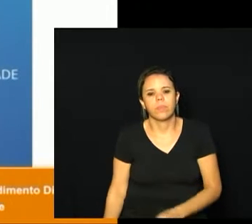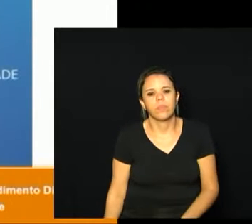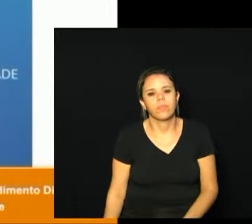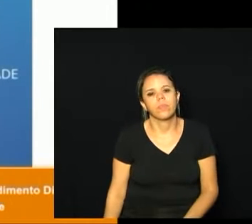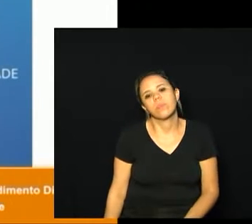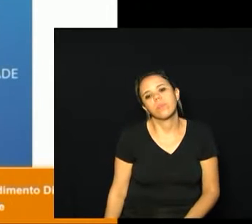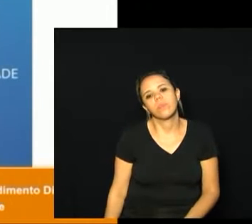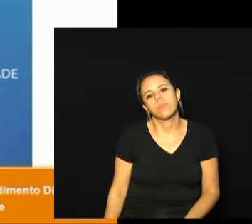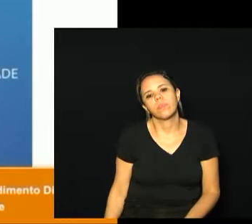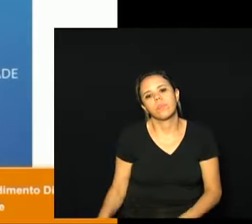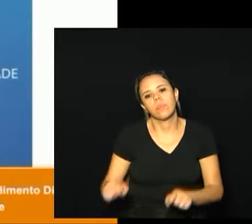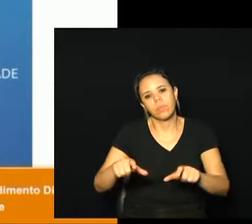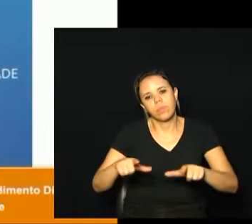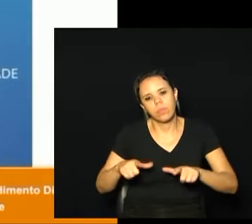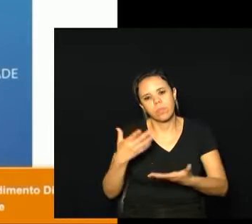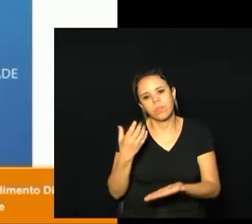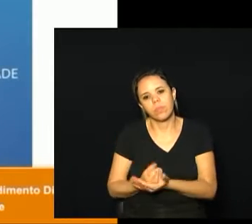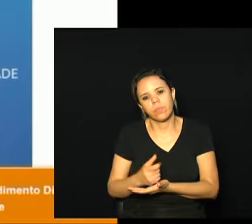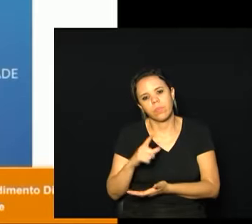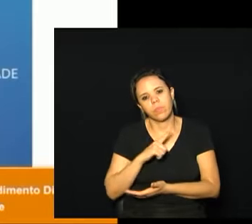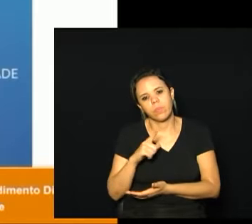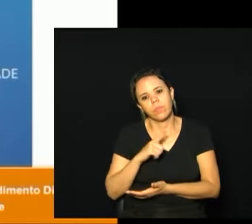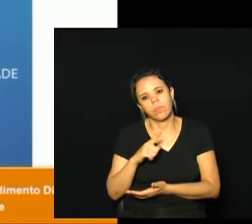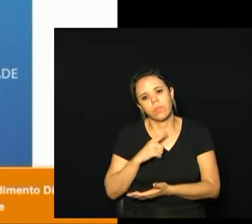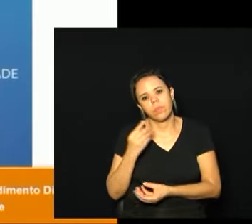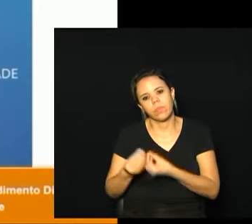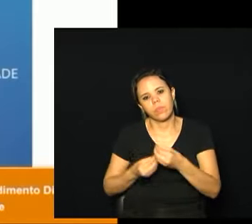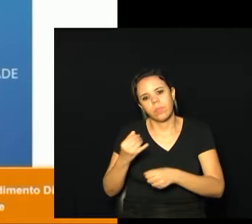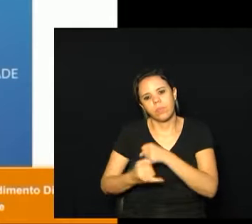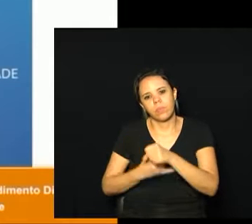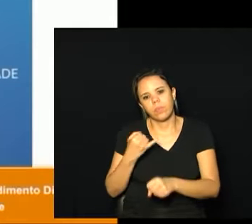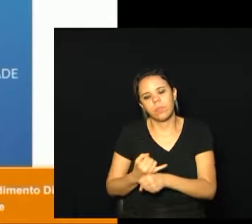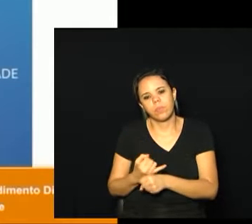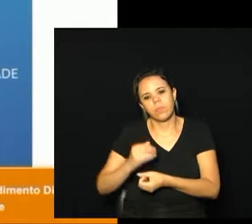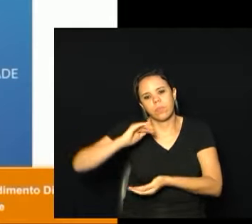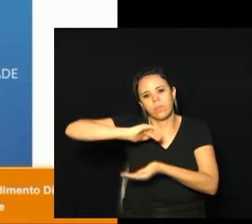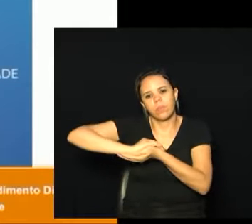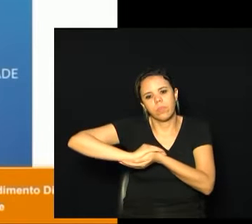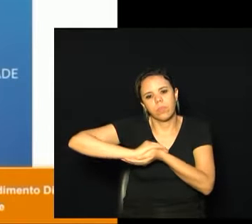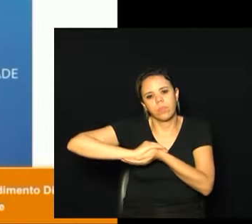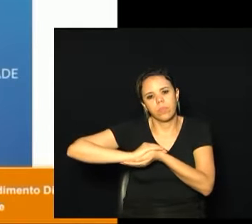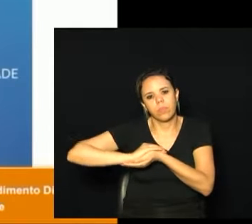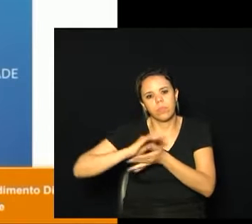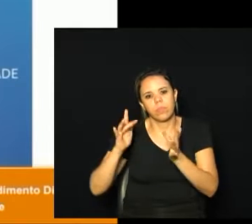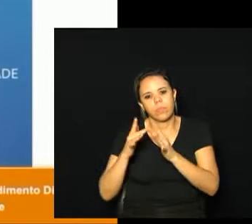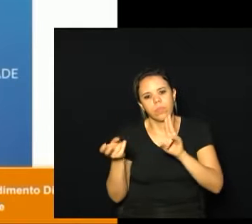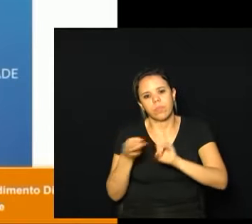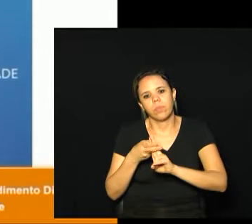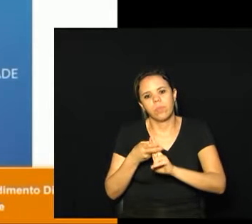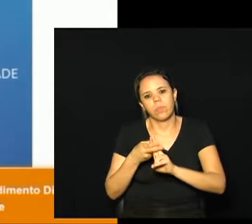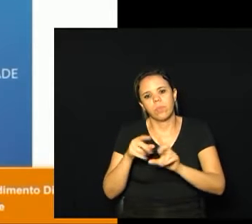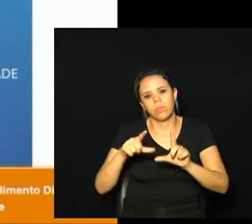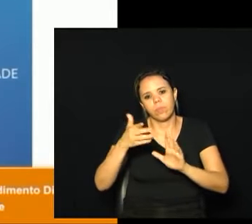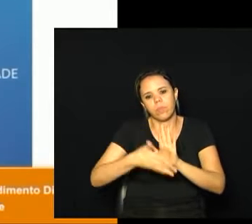vacina.campinas.sp.gov.br o seu certificado digital. Lá tem como você entrar no site do Poupa Tempo ou do Conecta SUS para tirar aquele